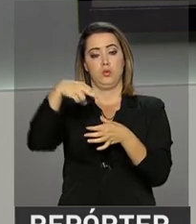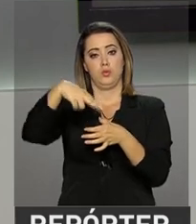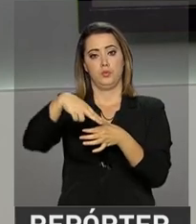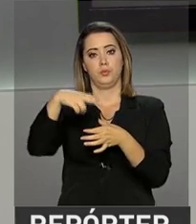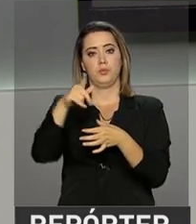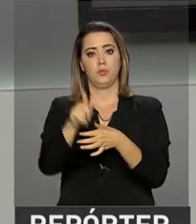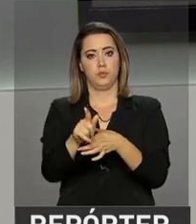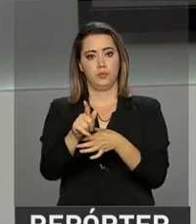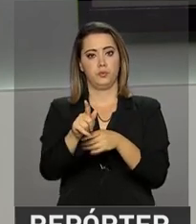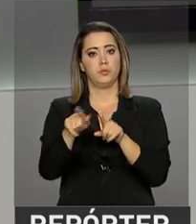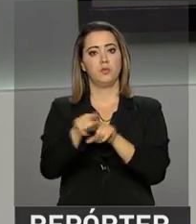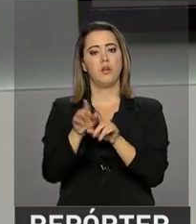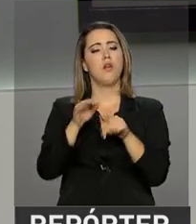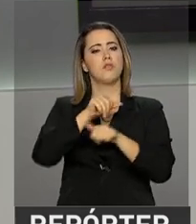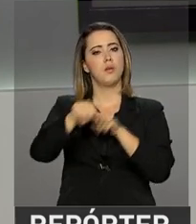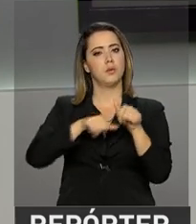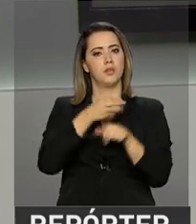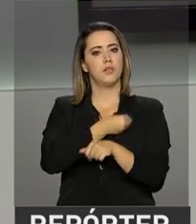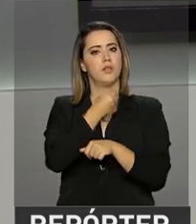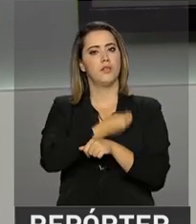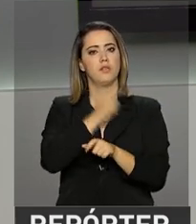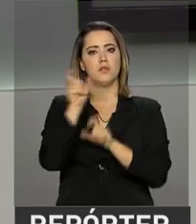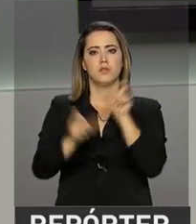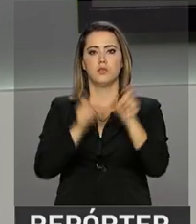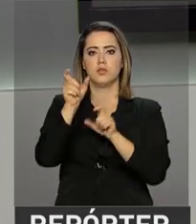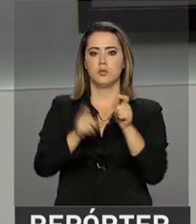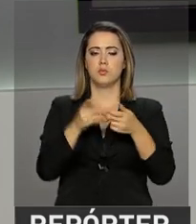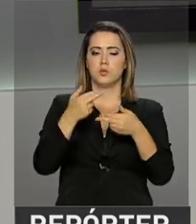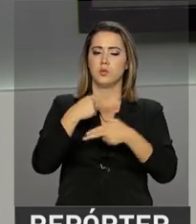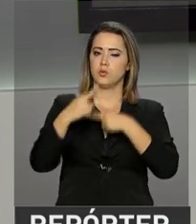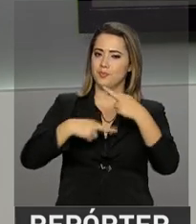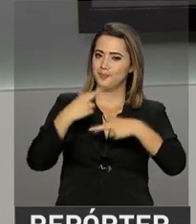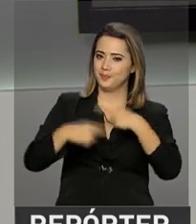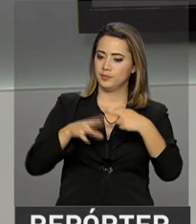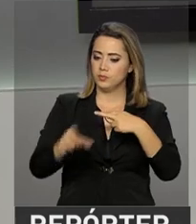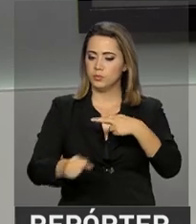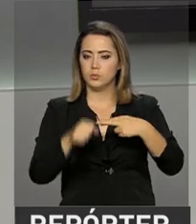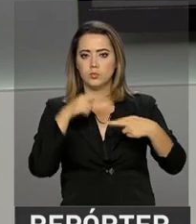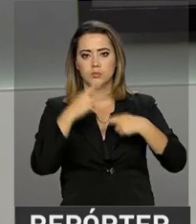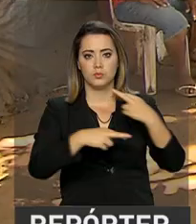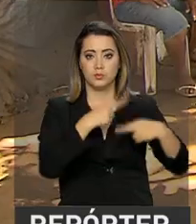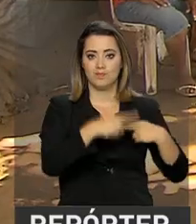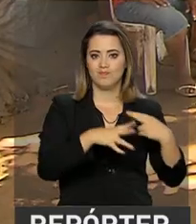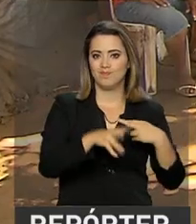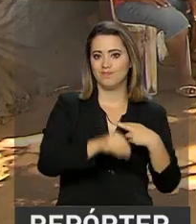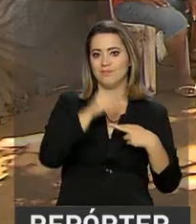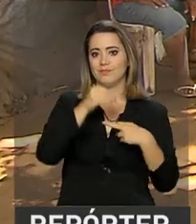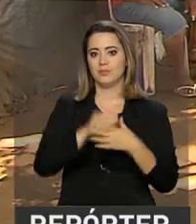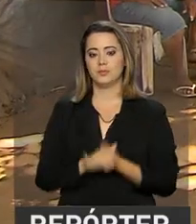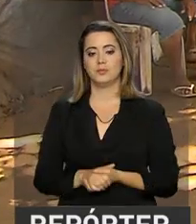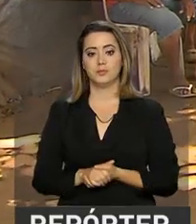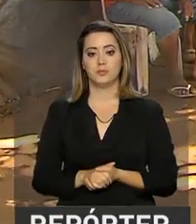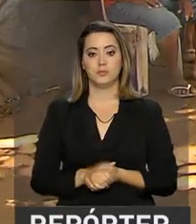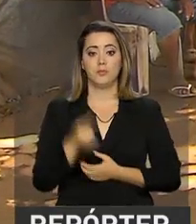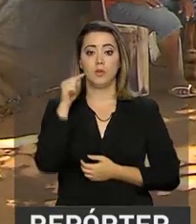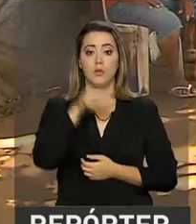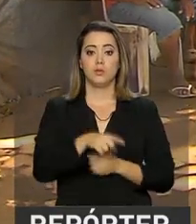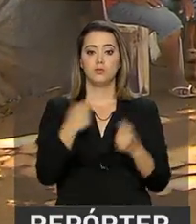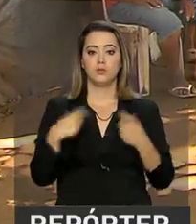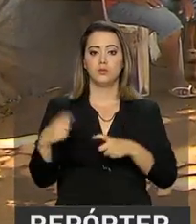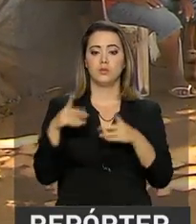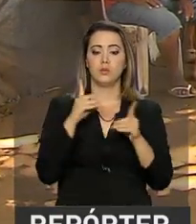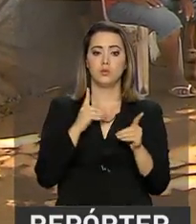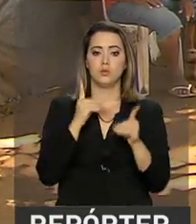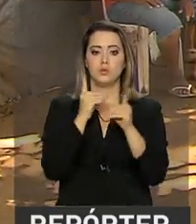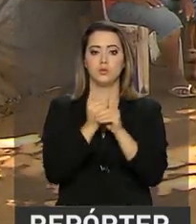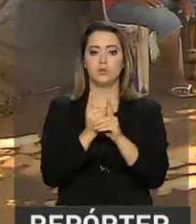governamental e está mudando a vida de catadores de materiais recicláveis Este é o ponto de